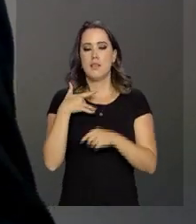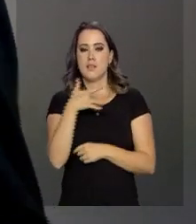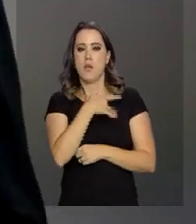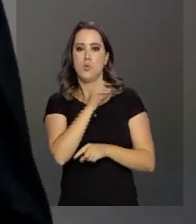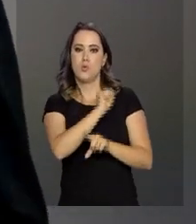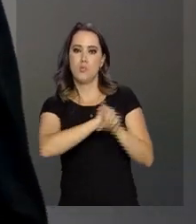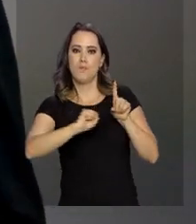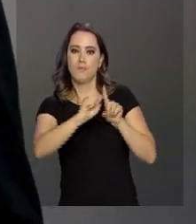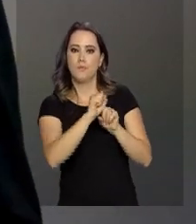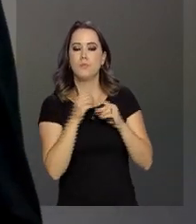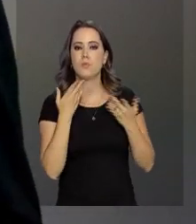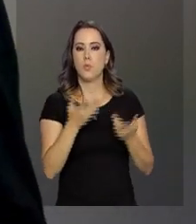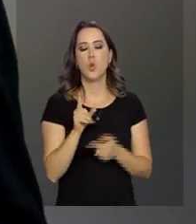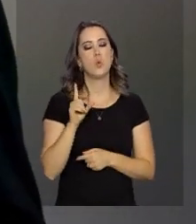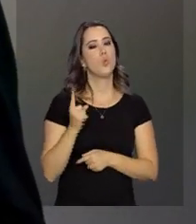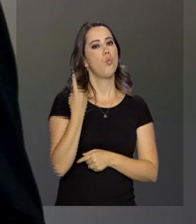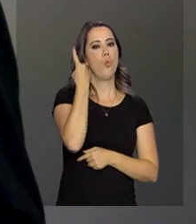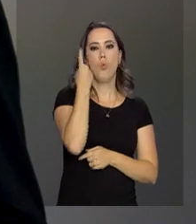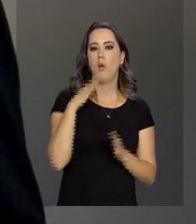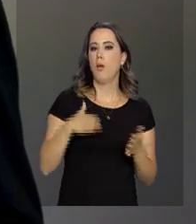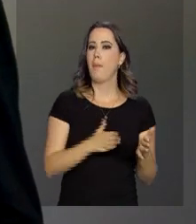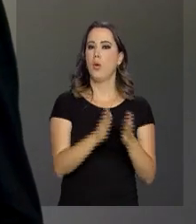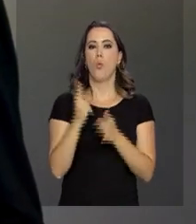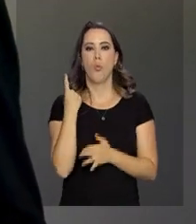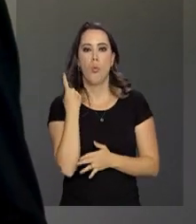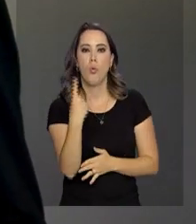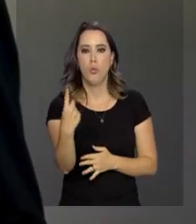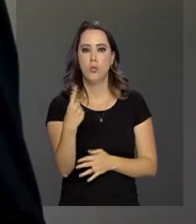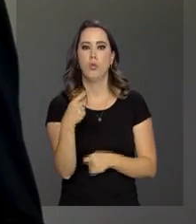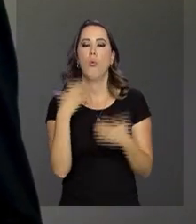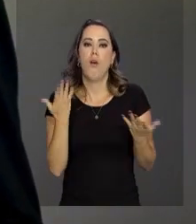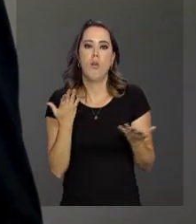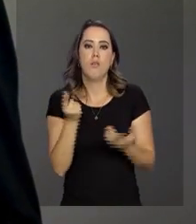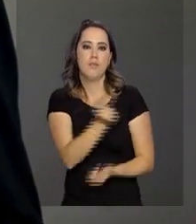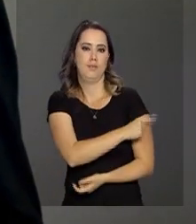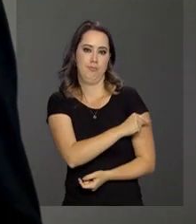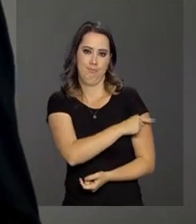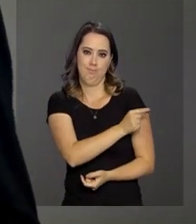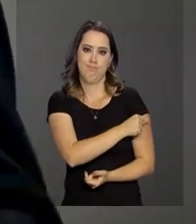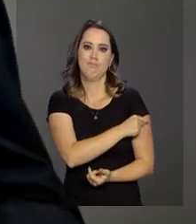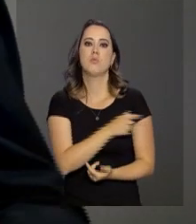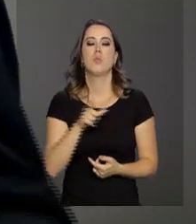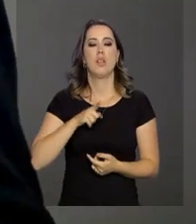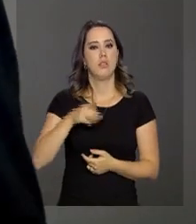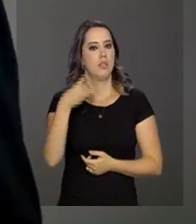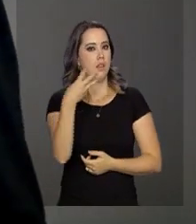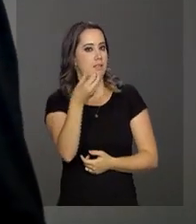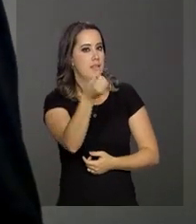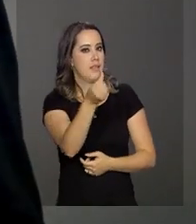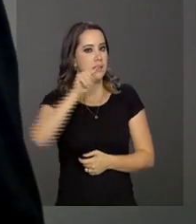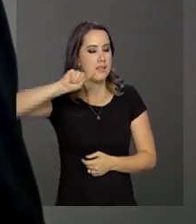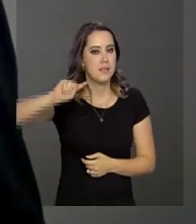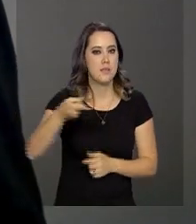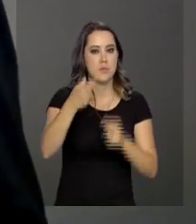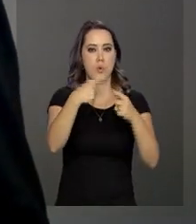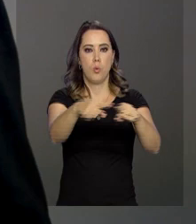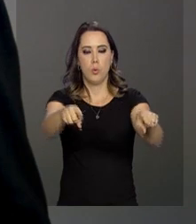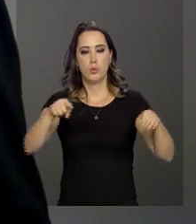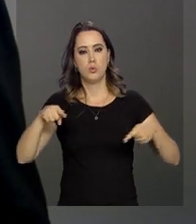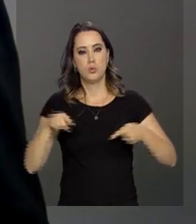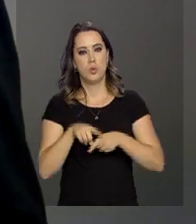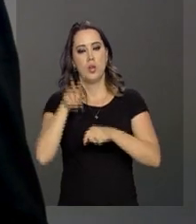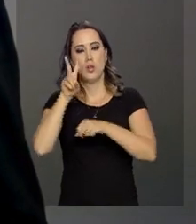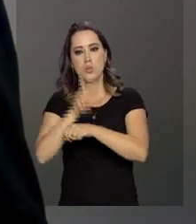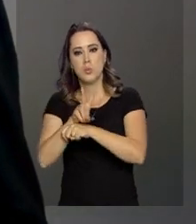existe uma maneira a vacinação em mais de 36 mil salas de imunização em todo o brasil